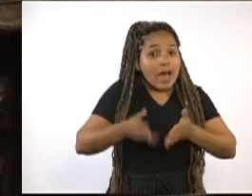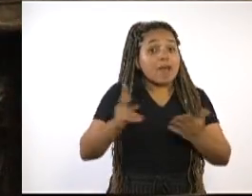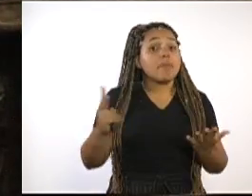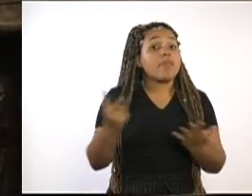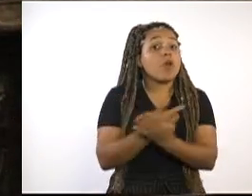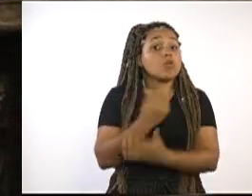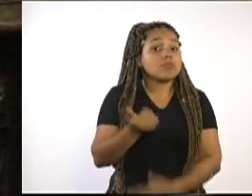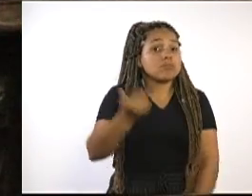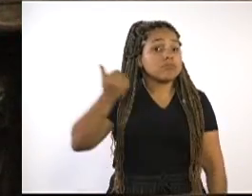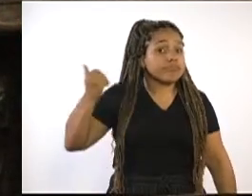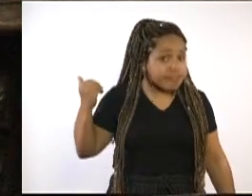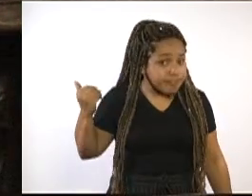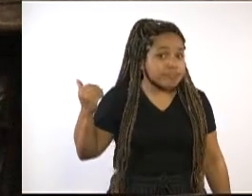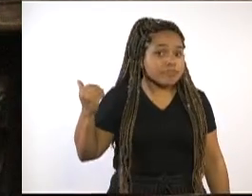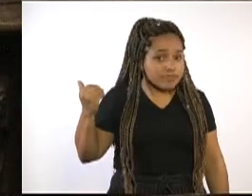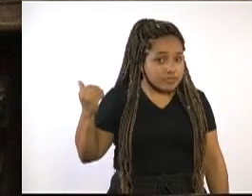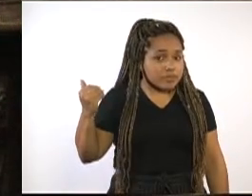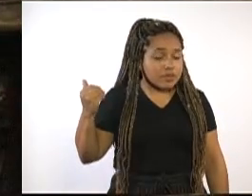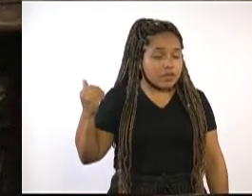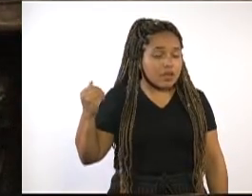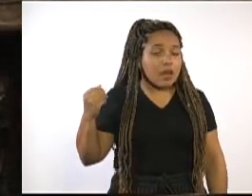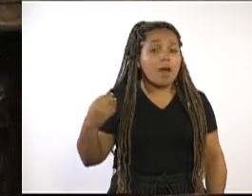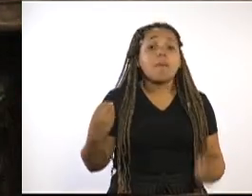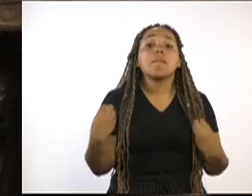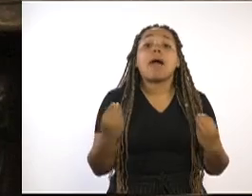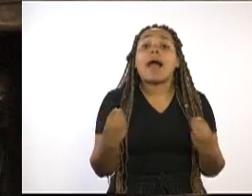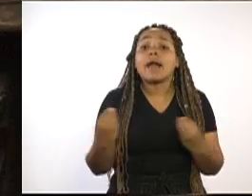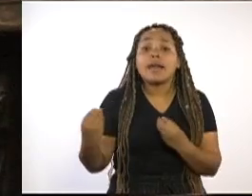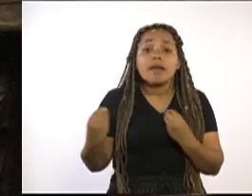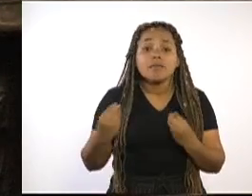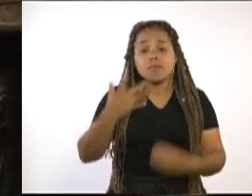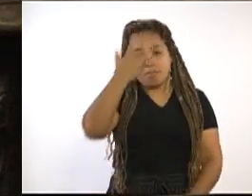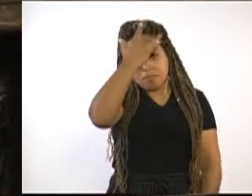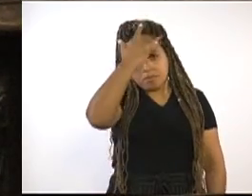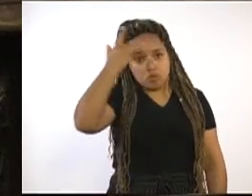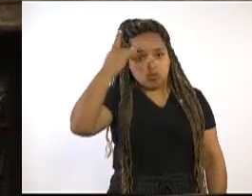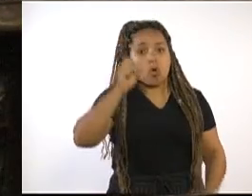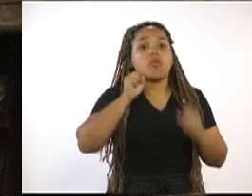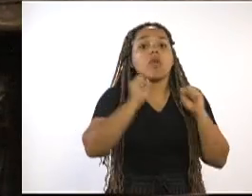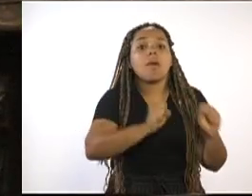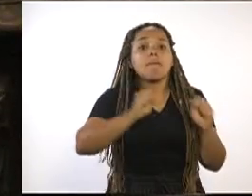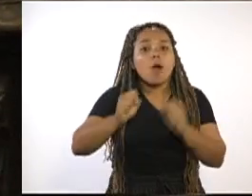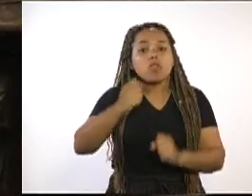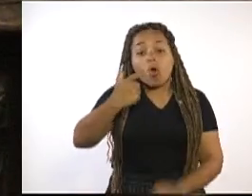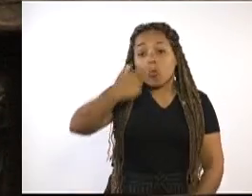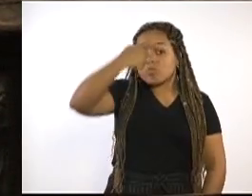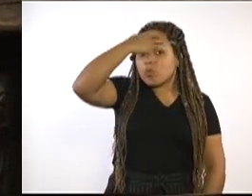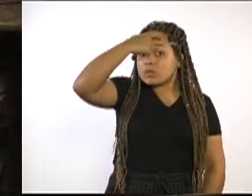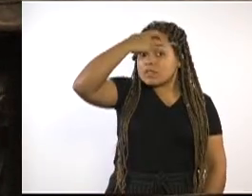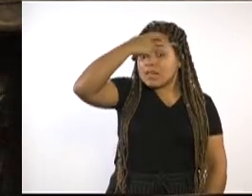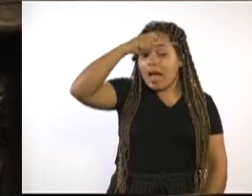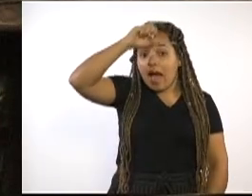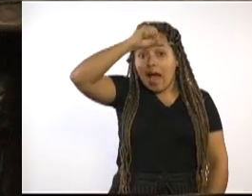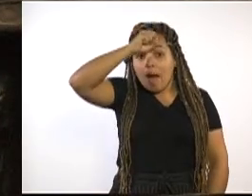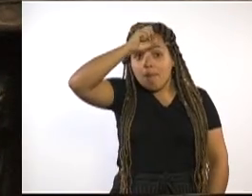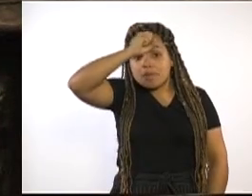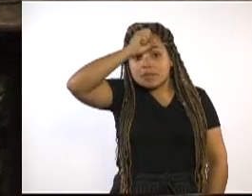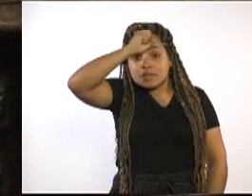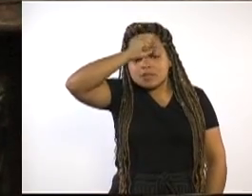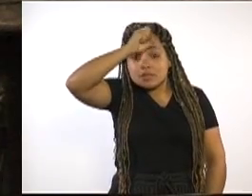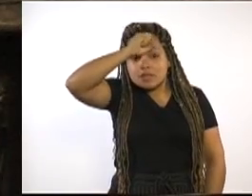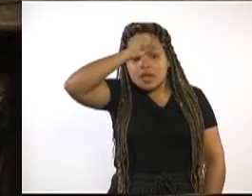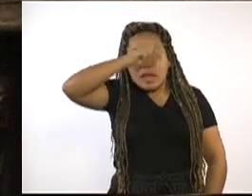atrás, a fim de que as pessoas sejam conscientizadas na ocupação